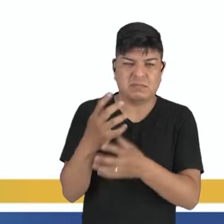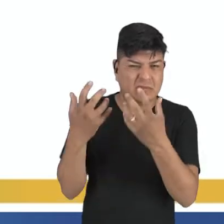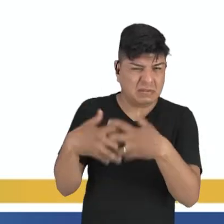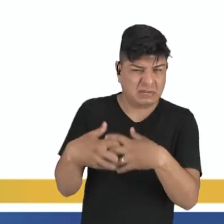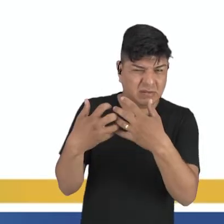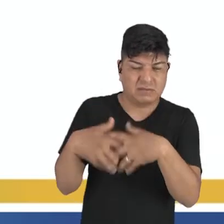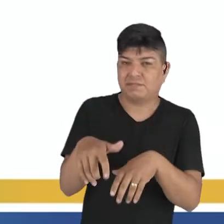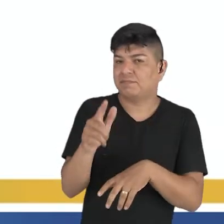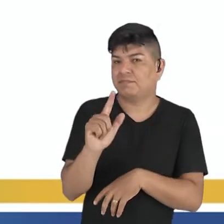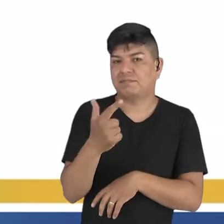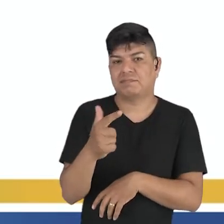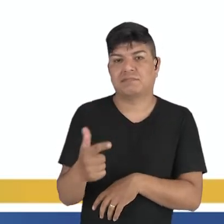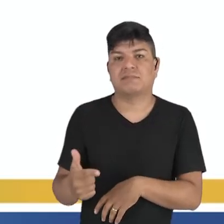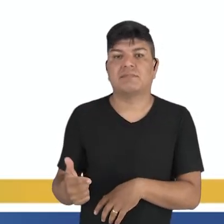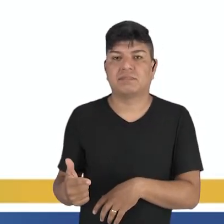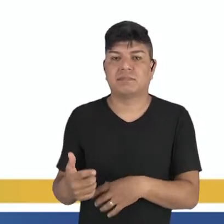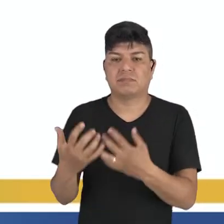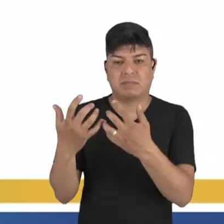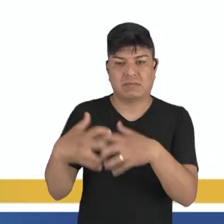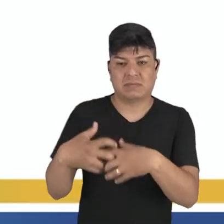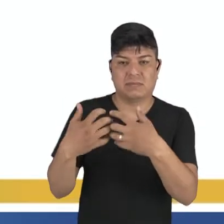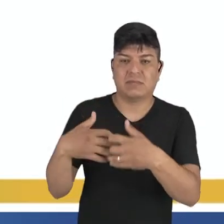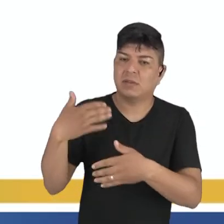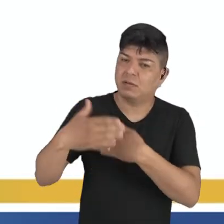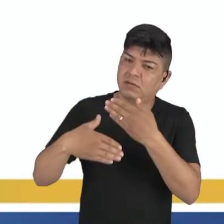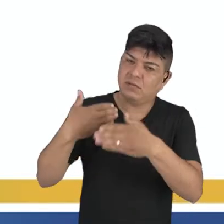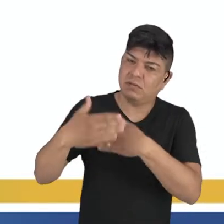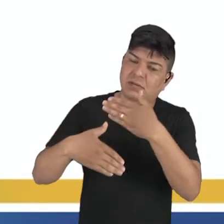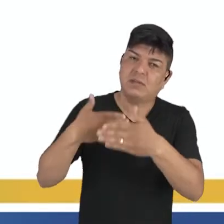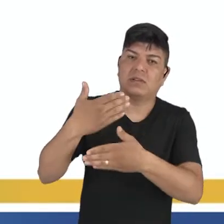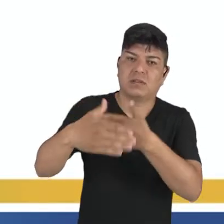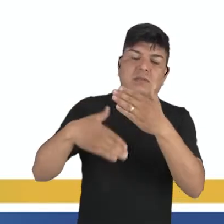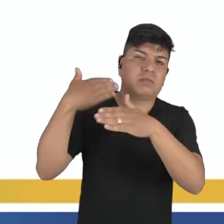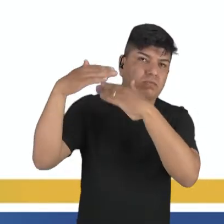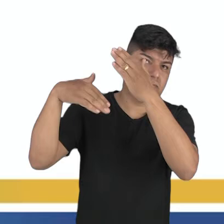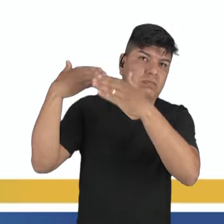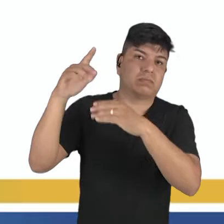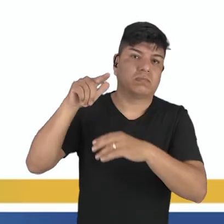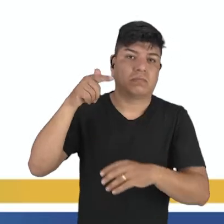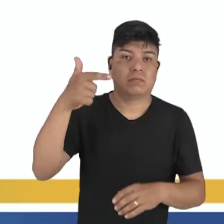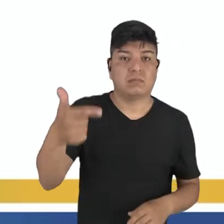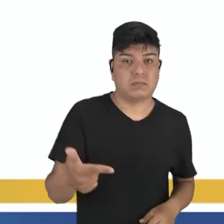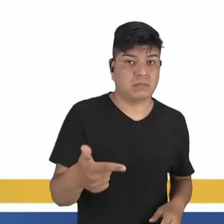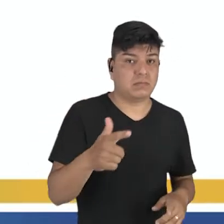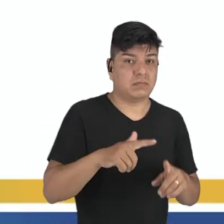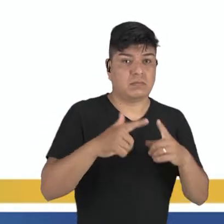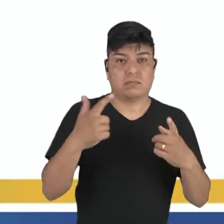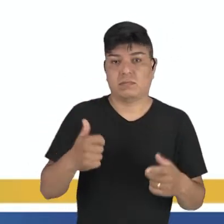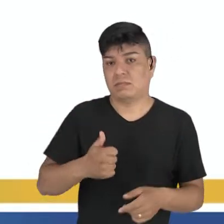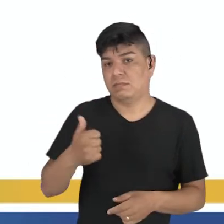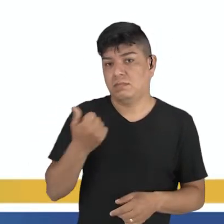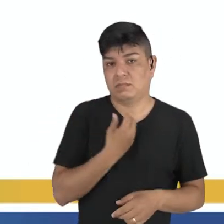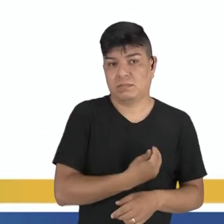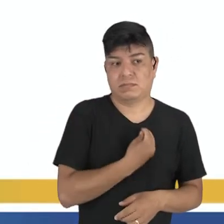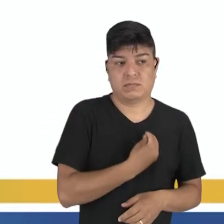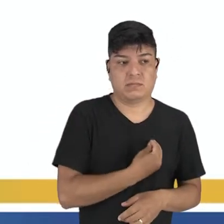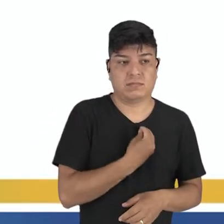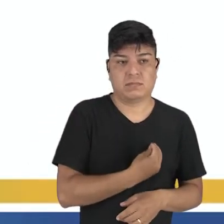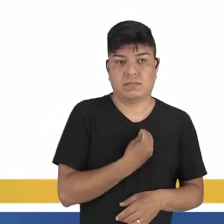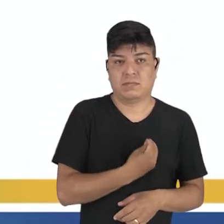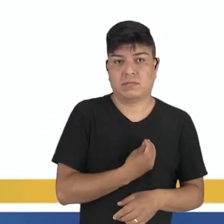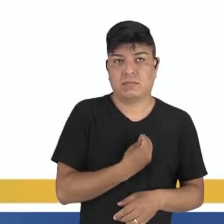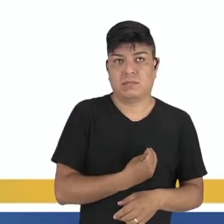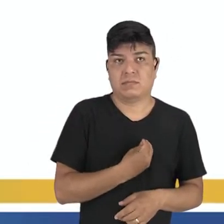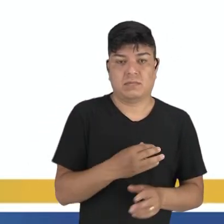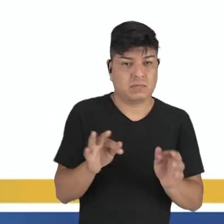muito complexos, né? Essa complexidade ela vai sendo atingida através da evolução, mas os primeiros seres vivos foram